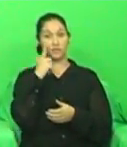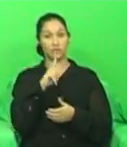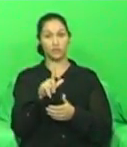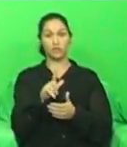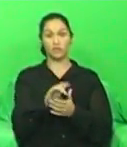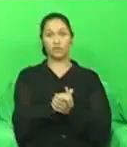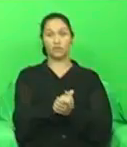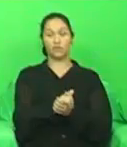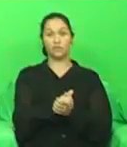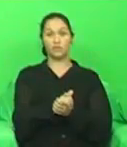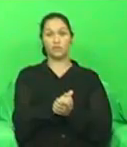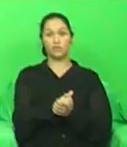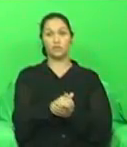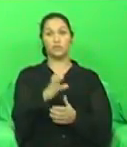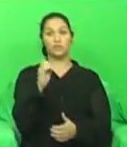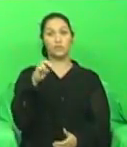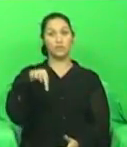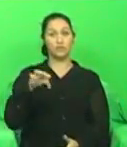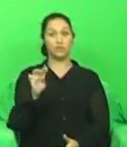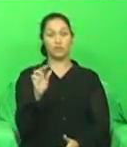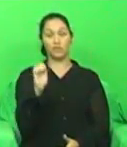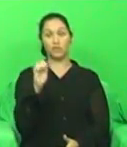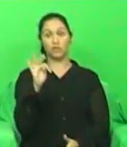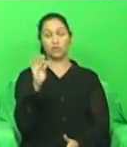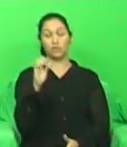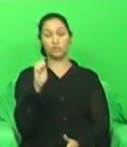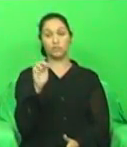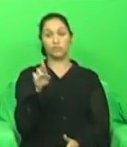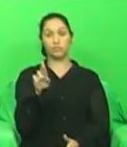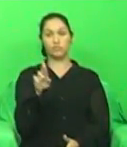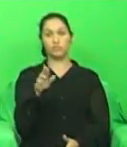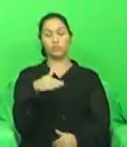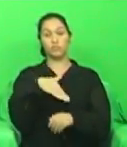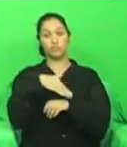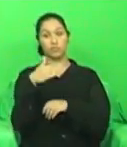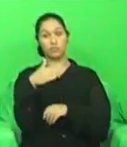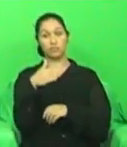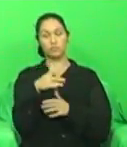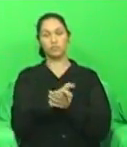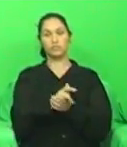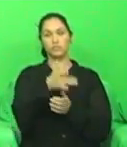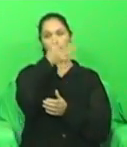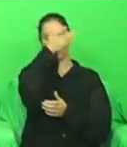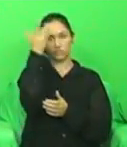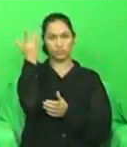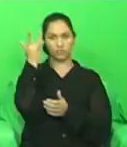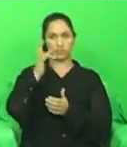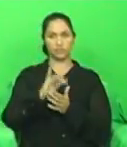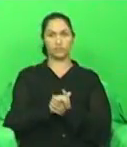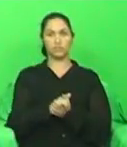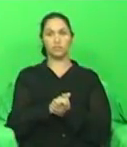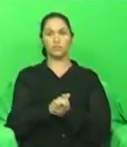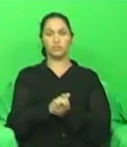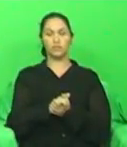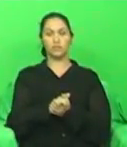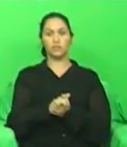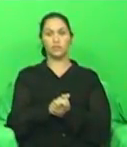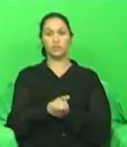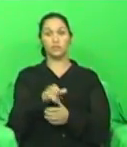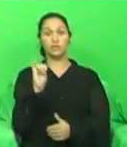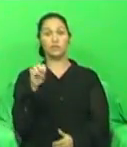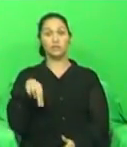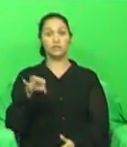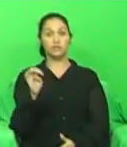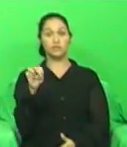santa luzia na internet sobre humana na verdade quem sabe em todas as intendências também nós temos um